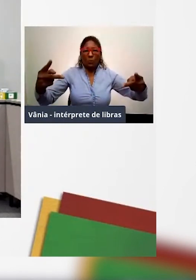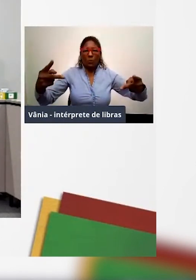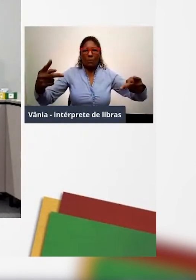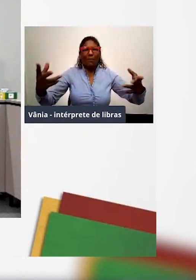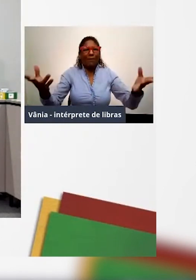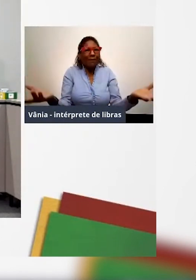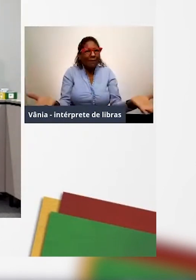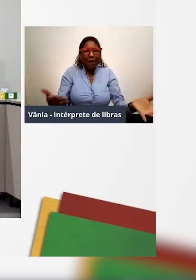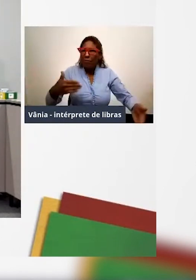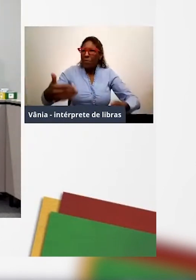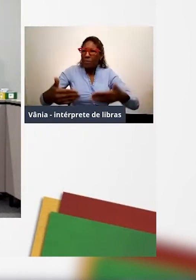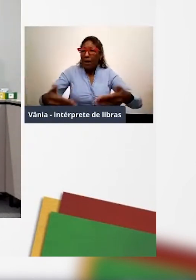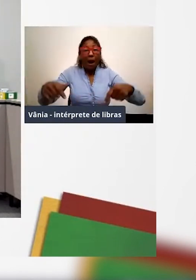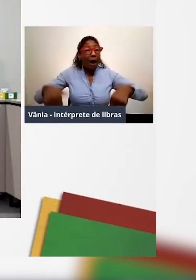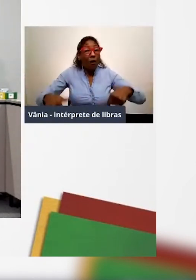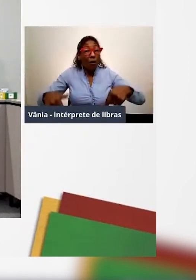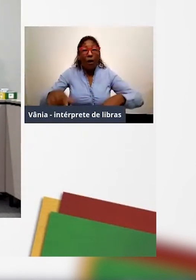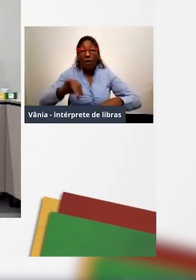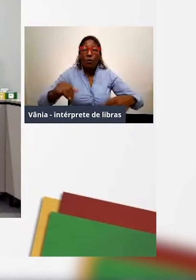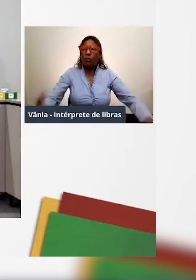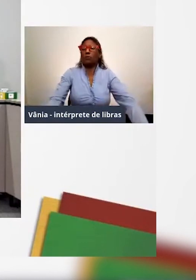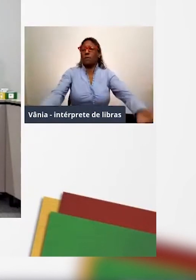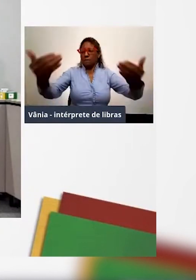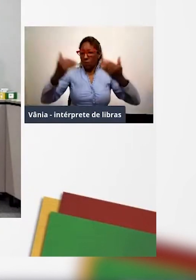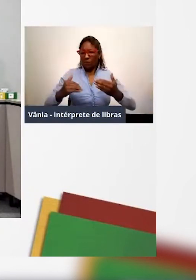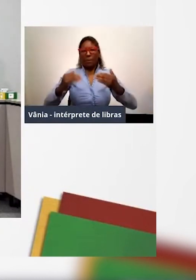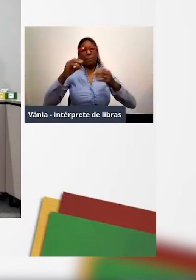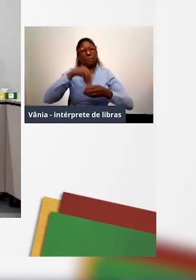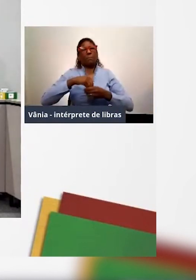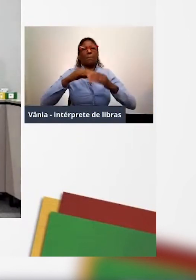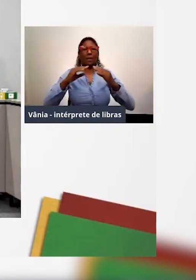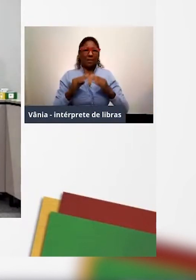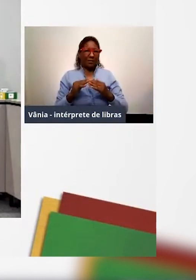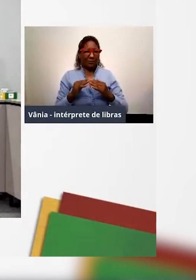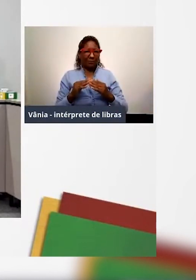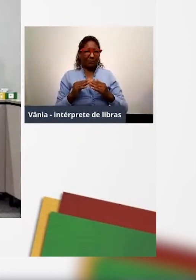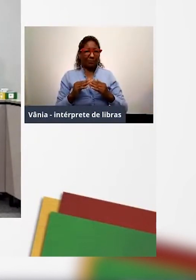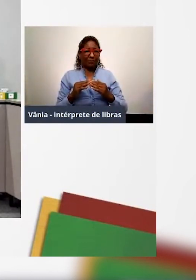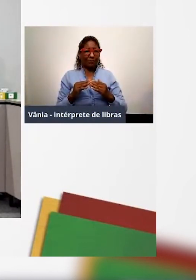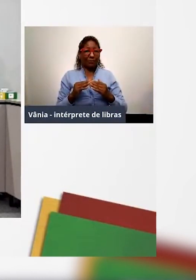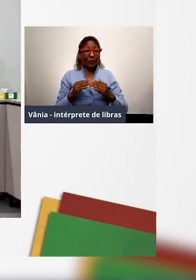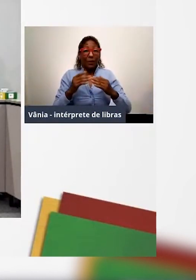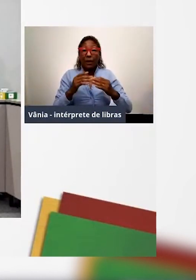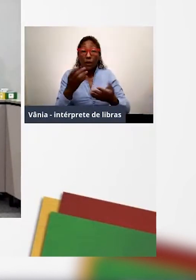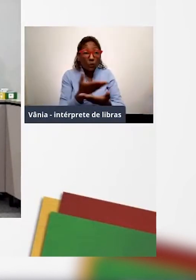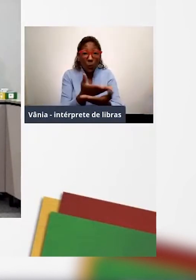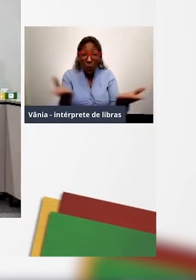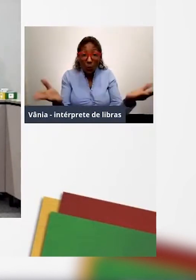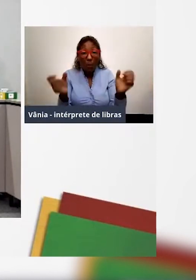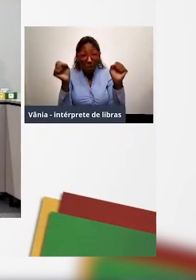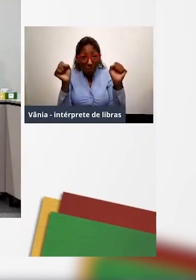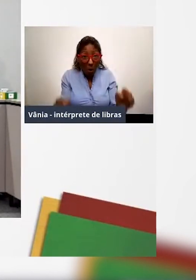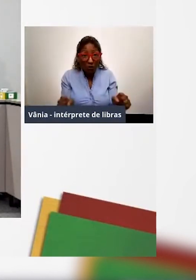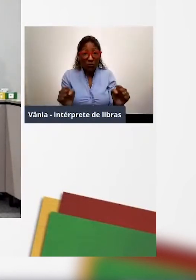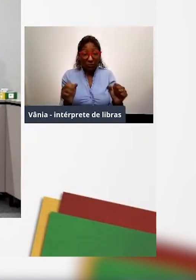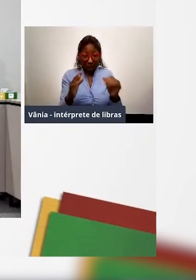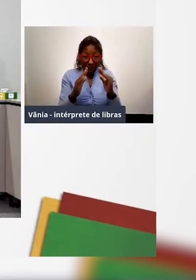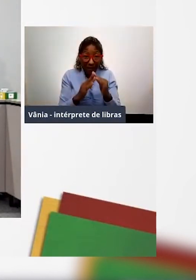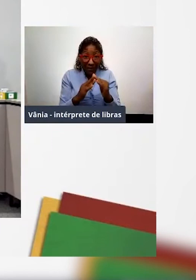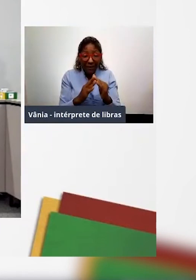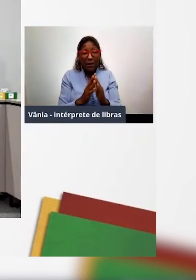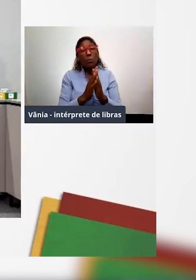aqui, agora mais do que nunca é hora de ficar em casa. Então todos aqueles que podem, fiquem em